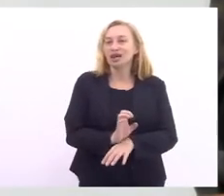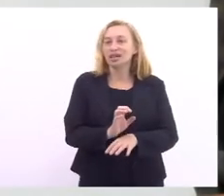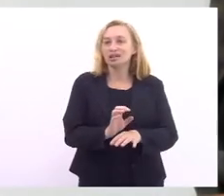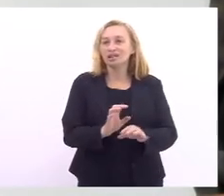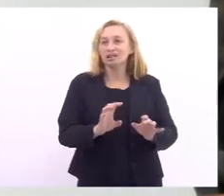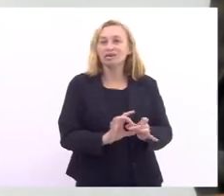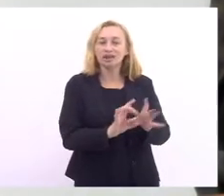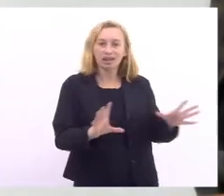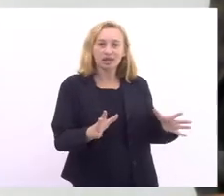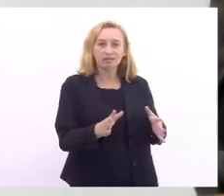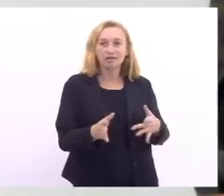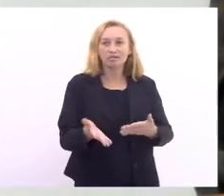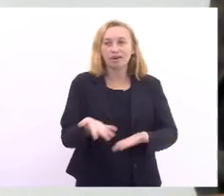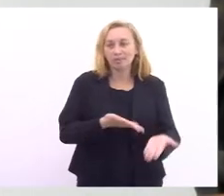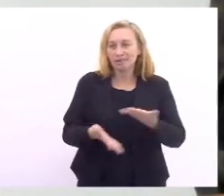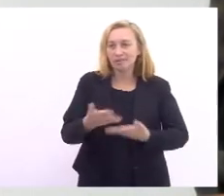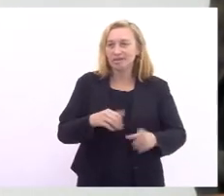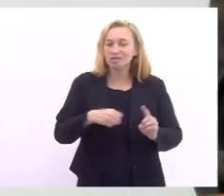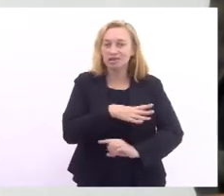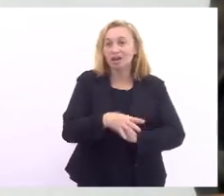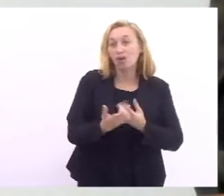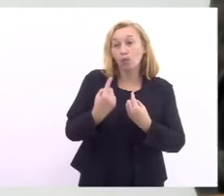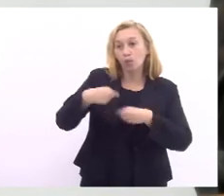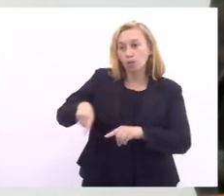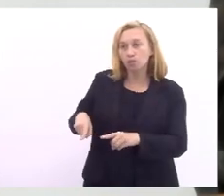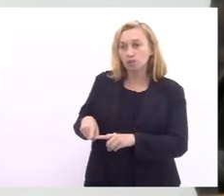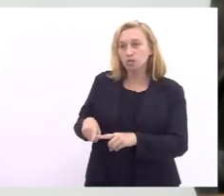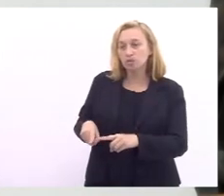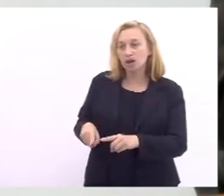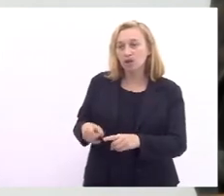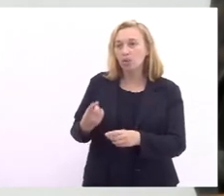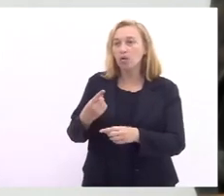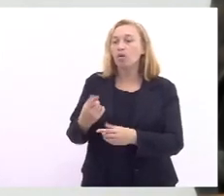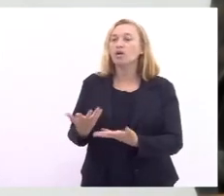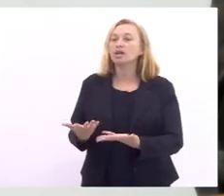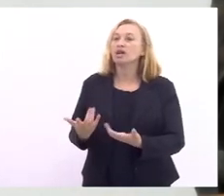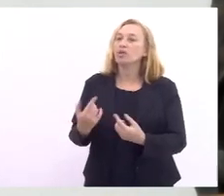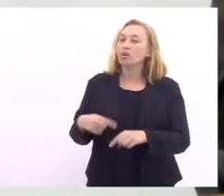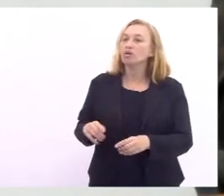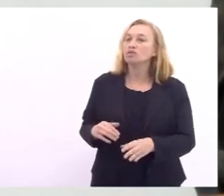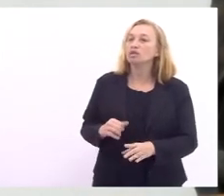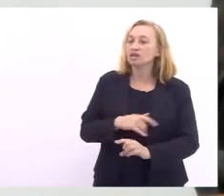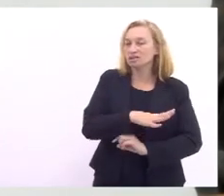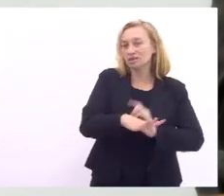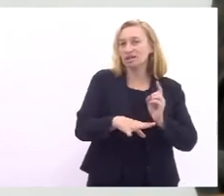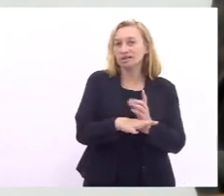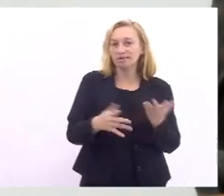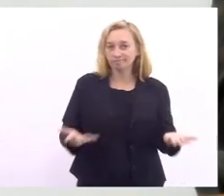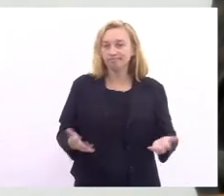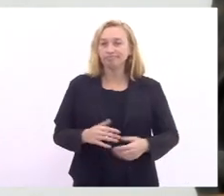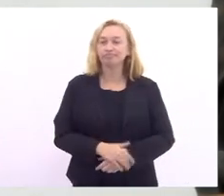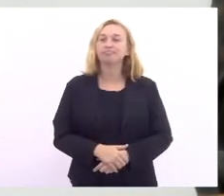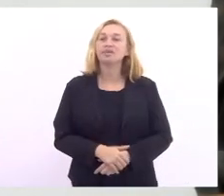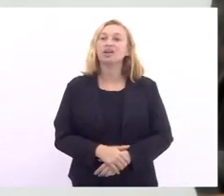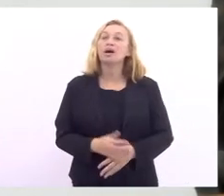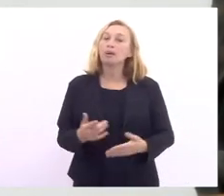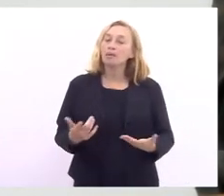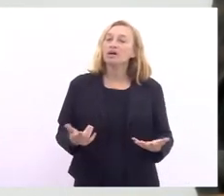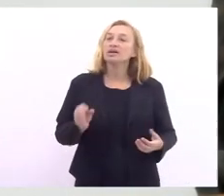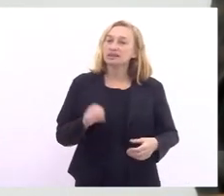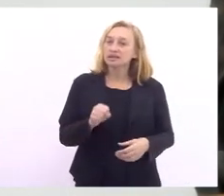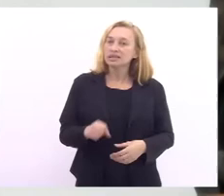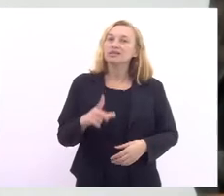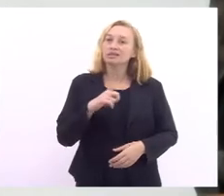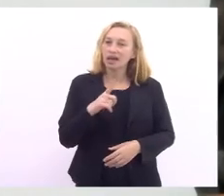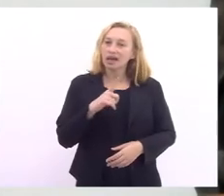abertas para participação social muito pelo contrário estão sabotando a participação a sociedade civil mas a gente tem